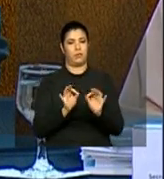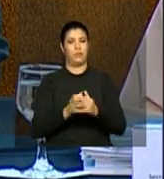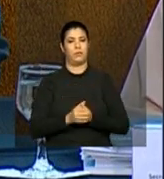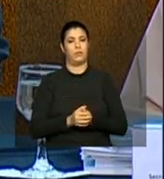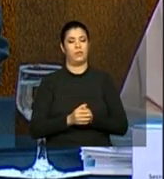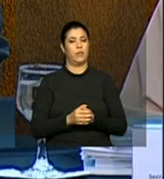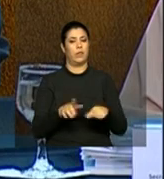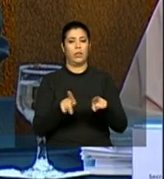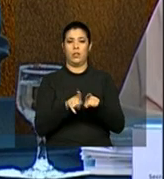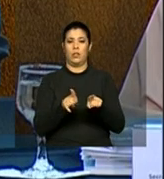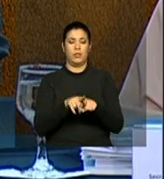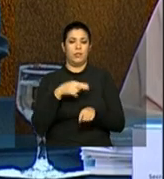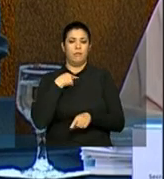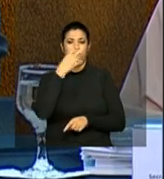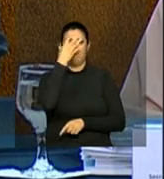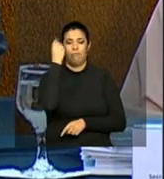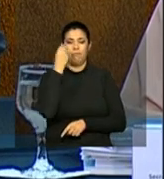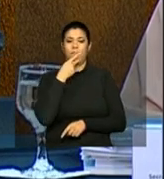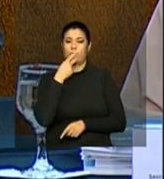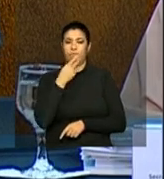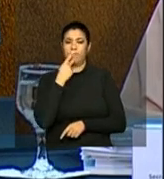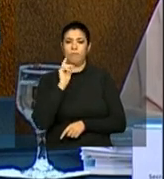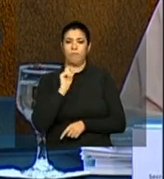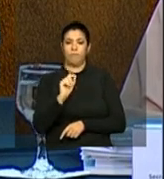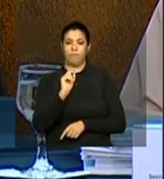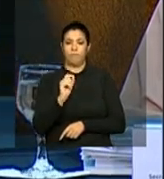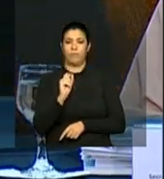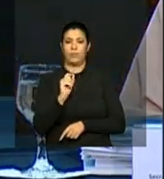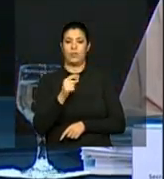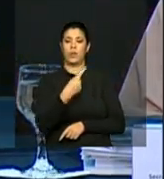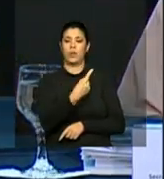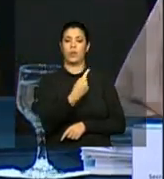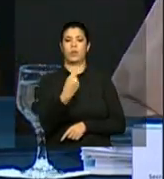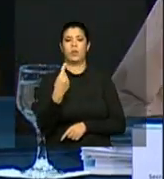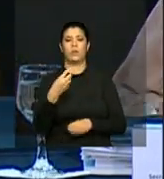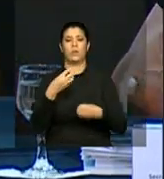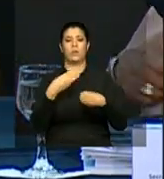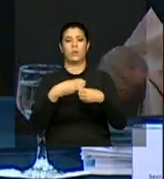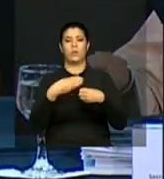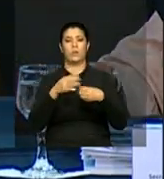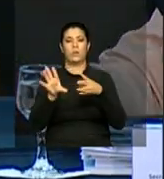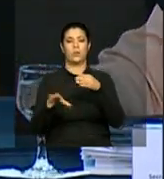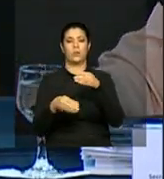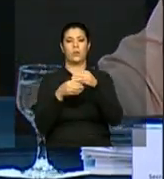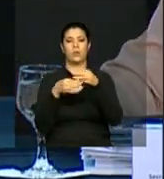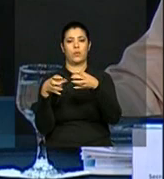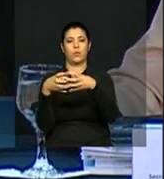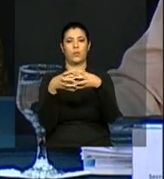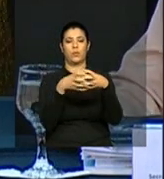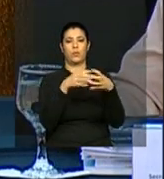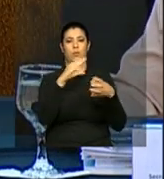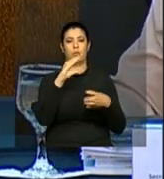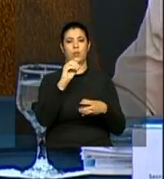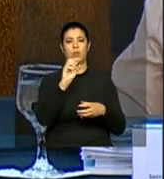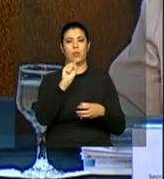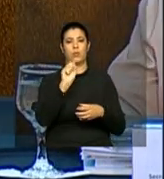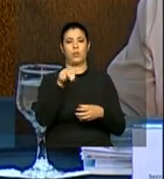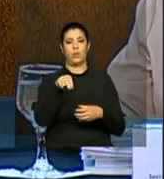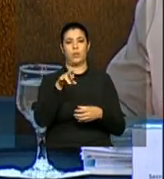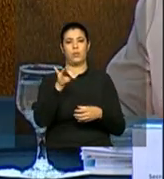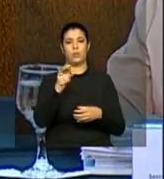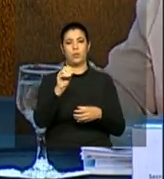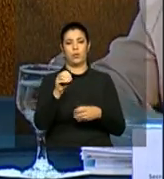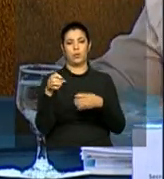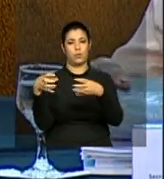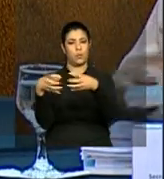E também não poderia deixar de parabenizar esses municípios que compõem cada consórcio, que produziram